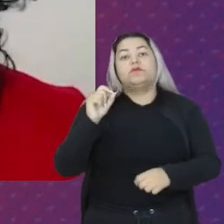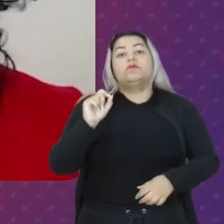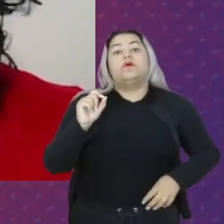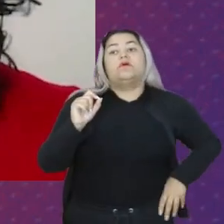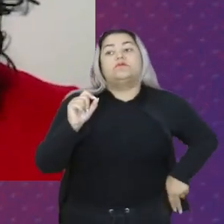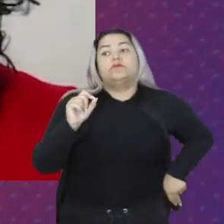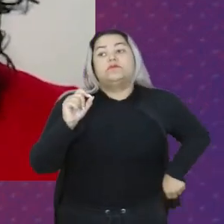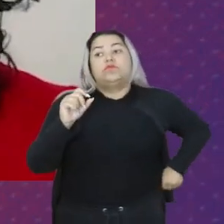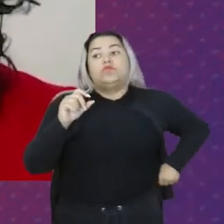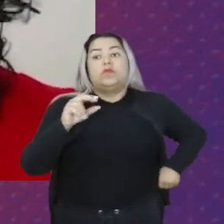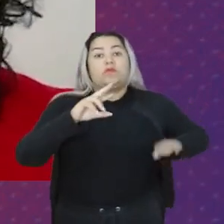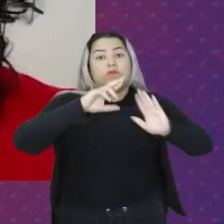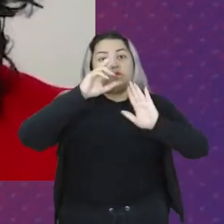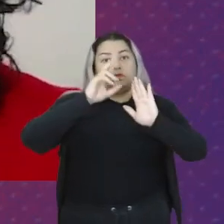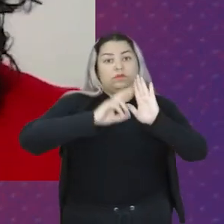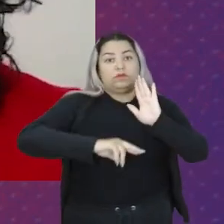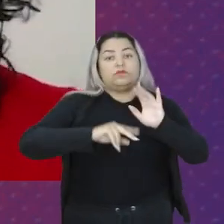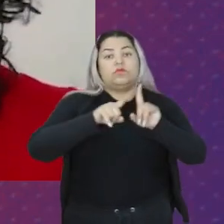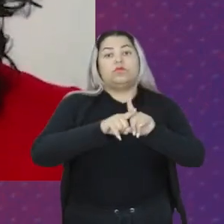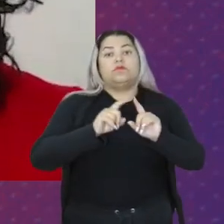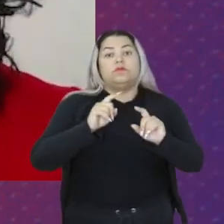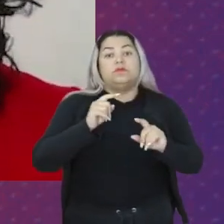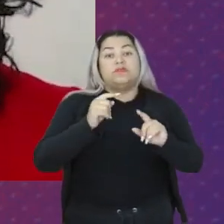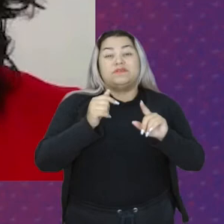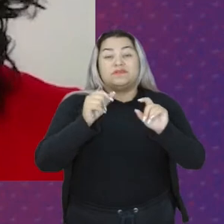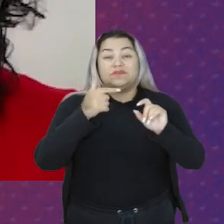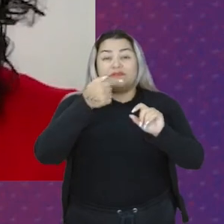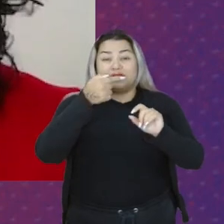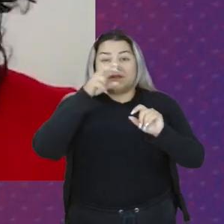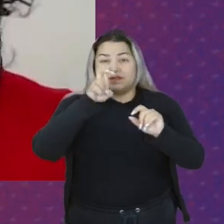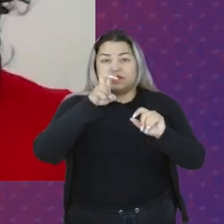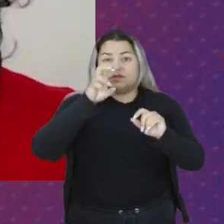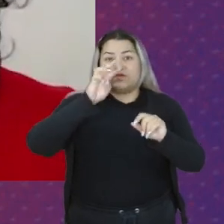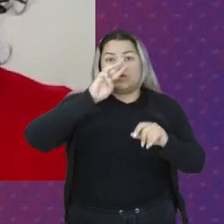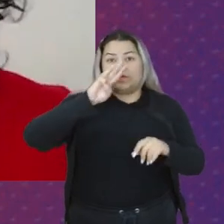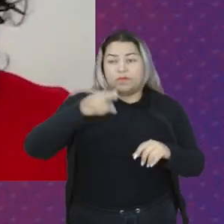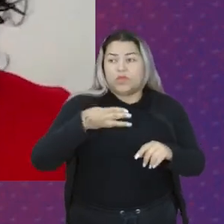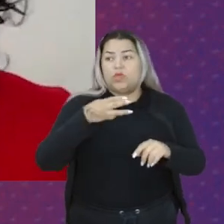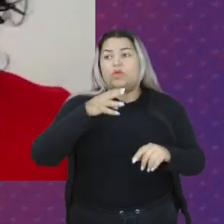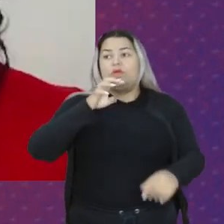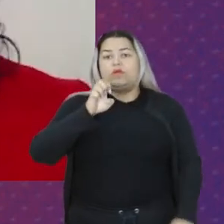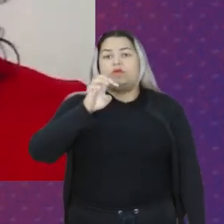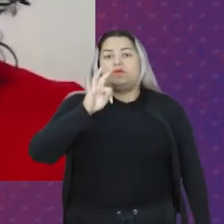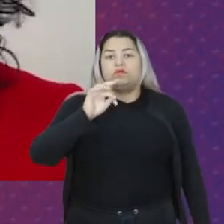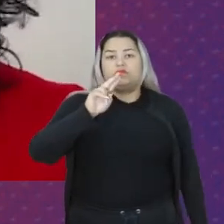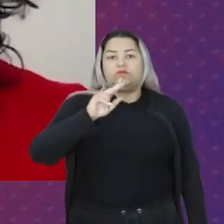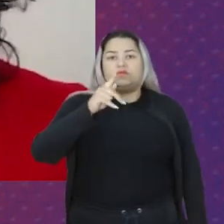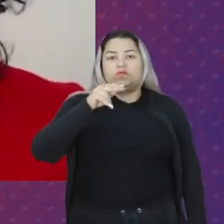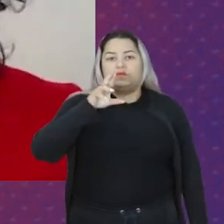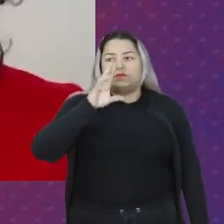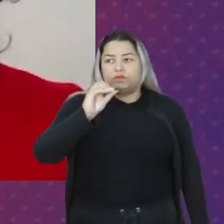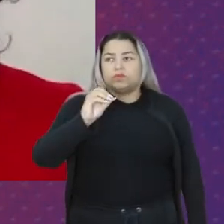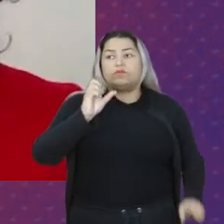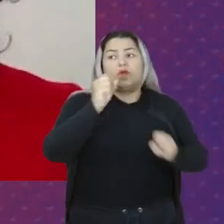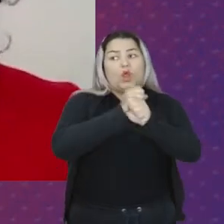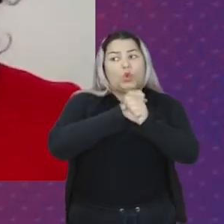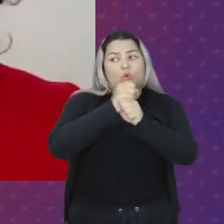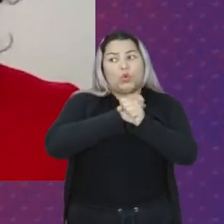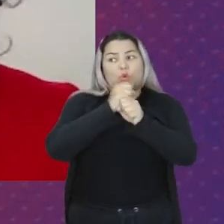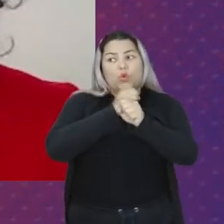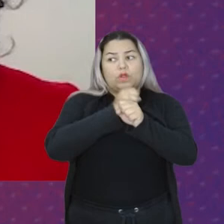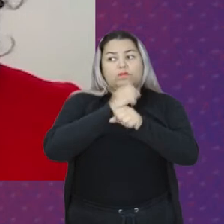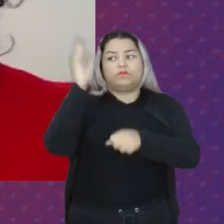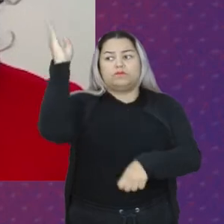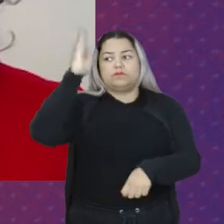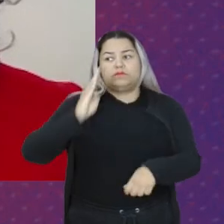foram, então, registrados quase 75 mil estupros no Brasil. O Anuário Brasileiro de